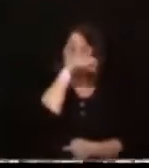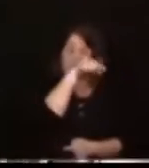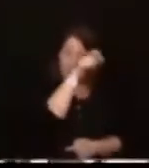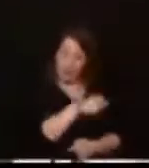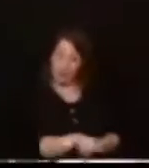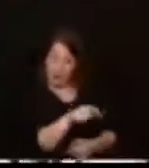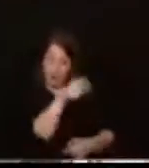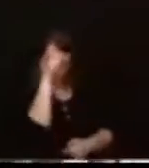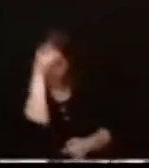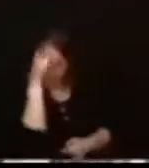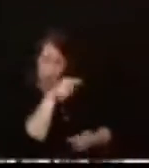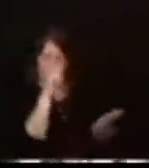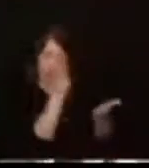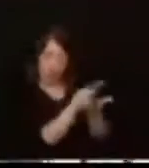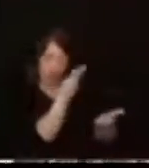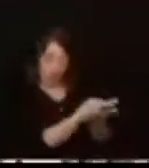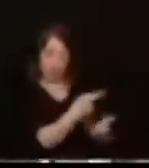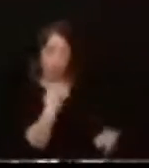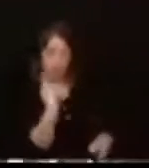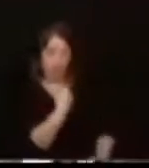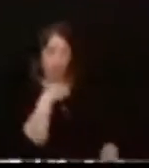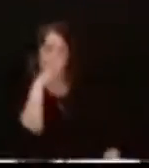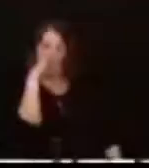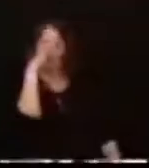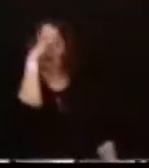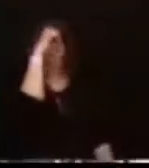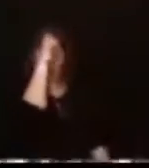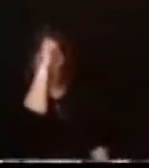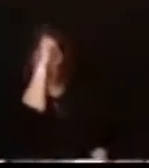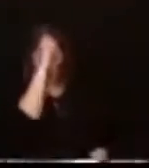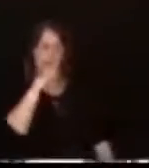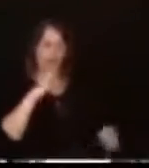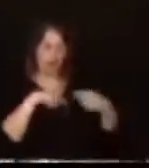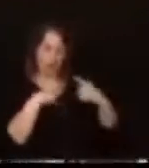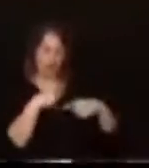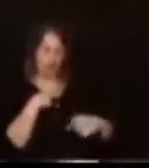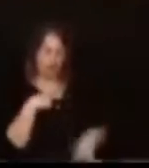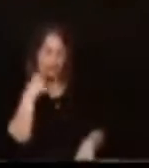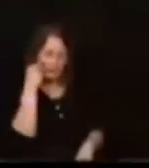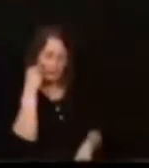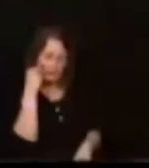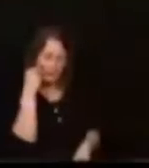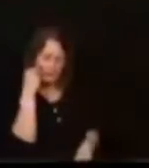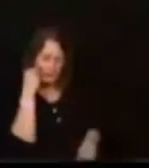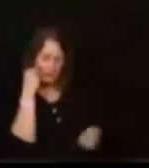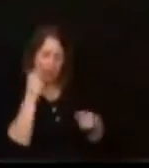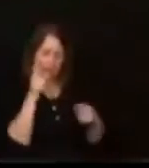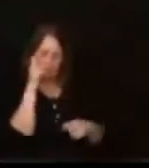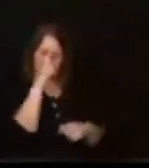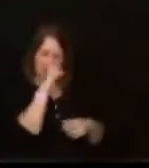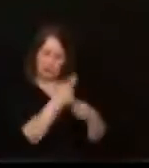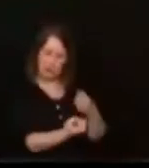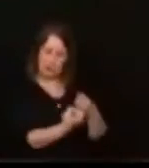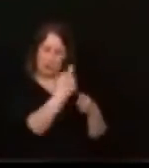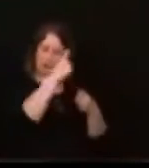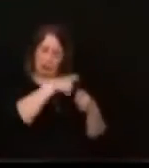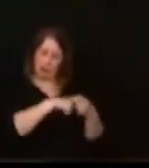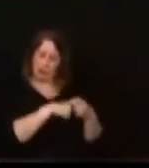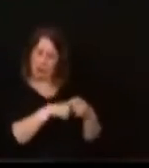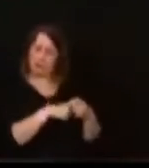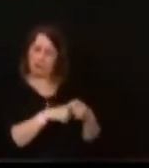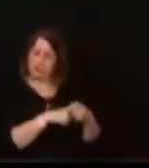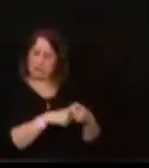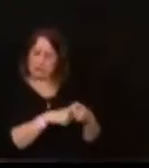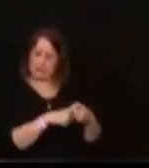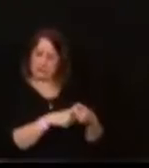outros. Tem certas coisas que, depois de serem experimentadas, dificilmente voltam a uma situação